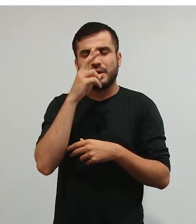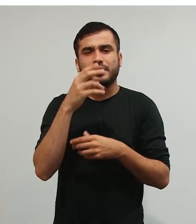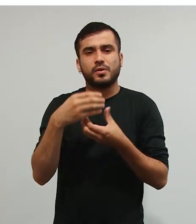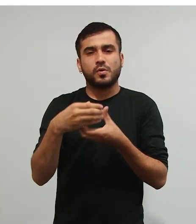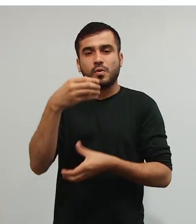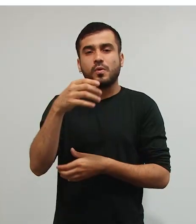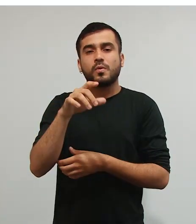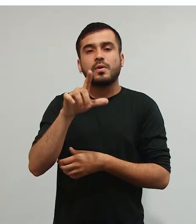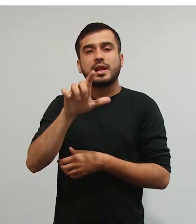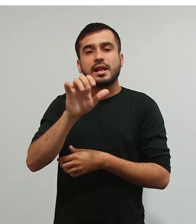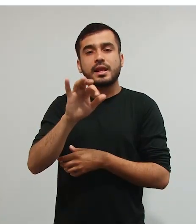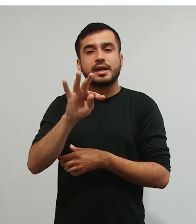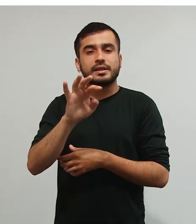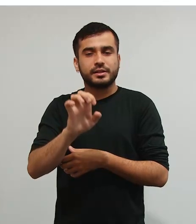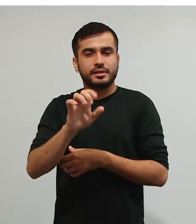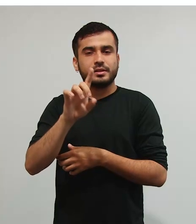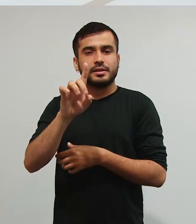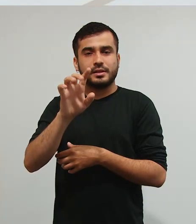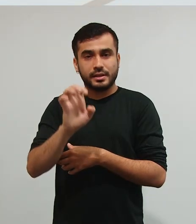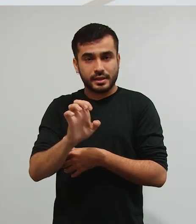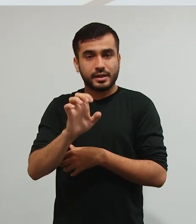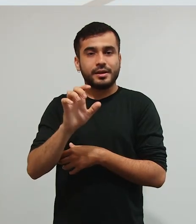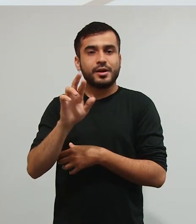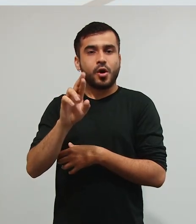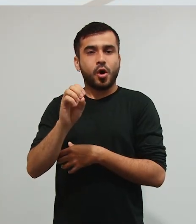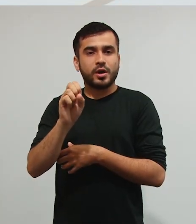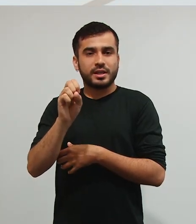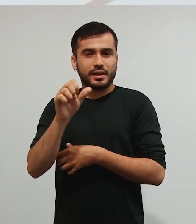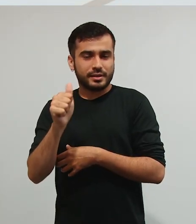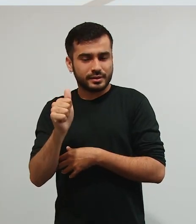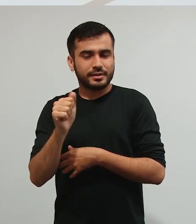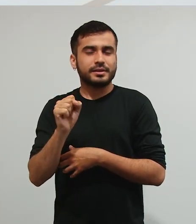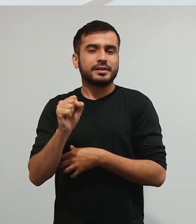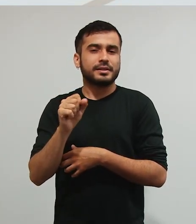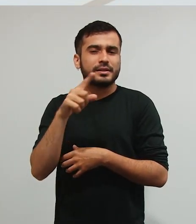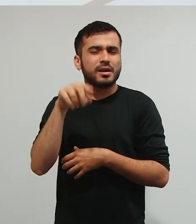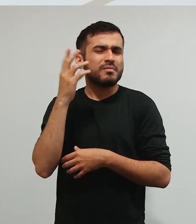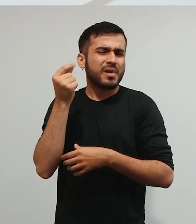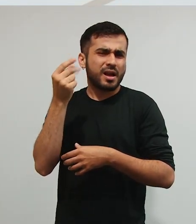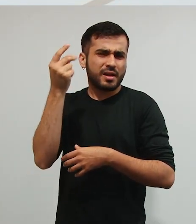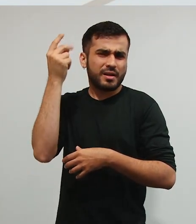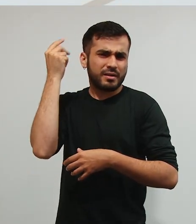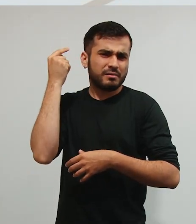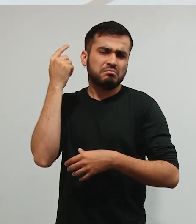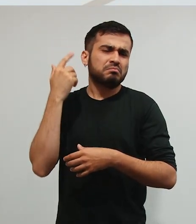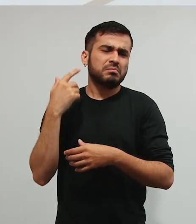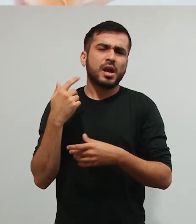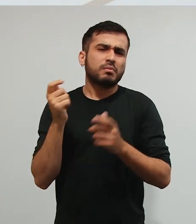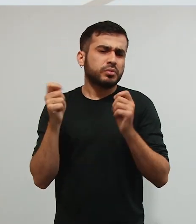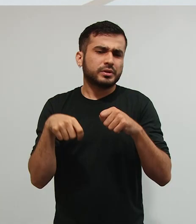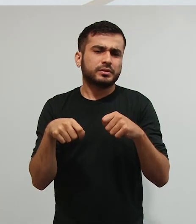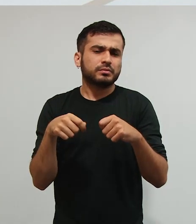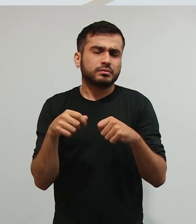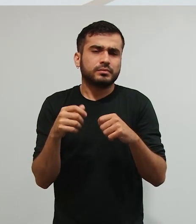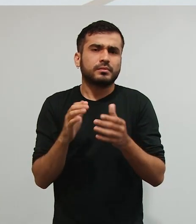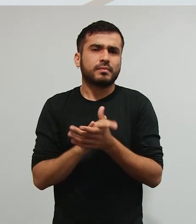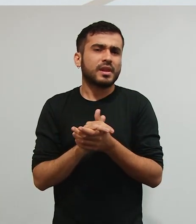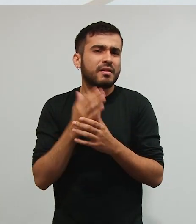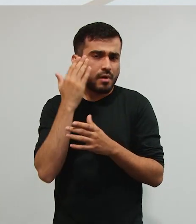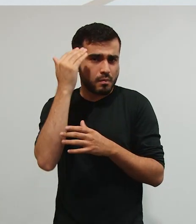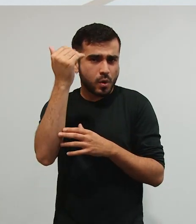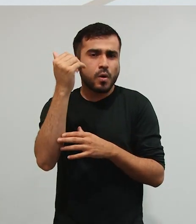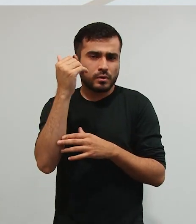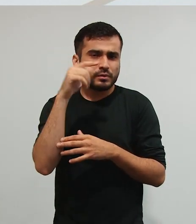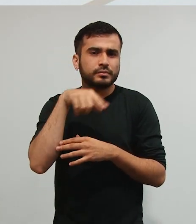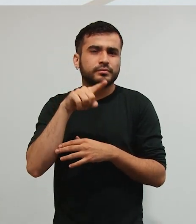Leite de rosas, desculpa. Presta atenção aqui, gente. Na época da sua avó, na sua época, na minha época, não sei, na época de todo mundo, é